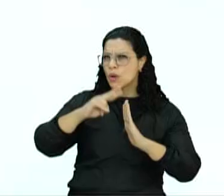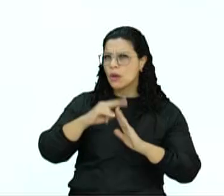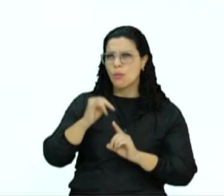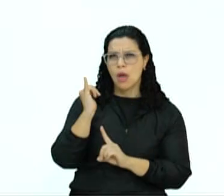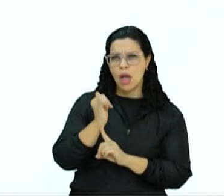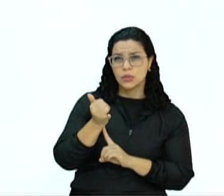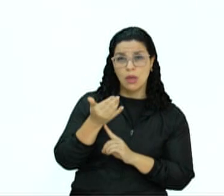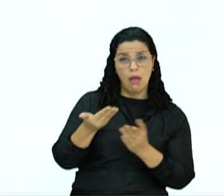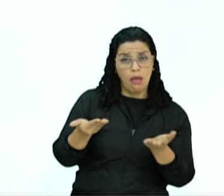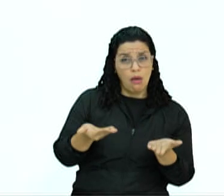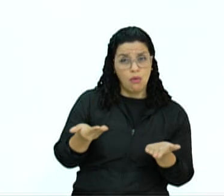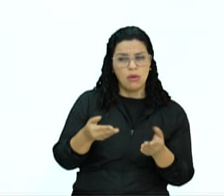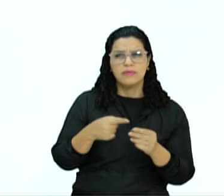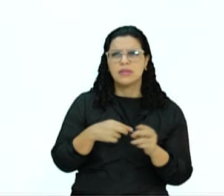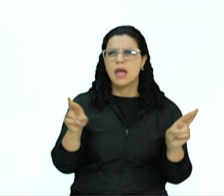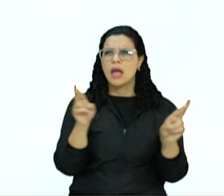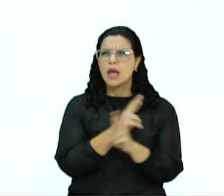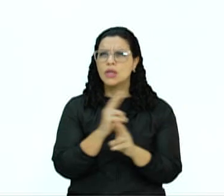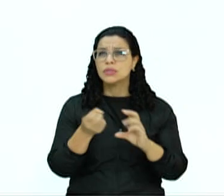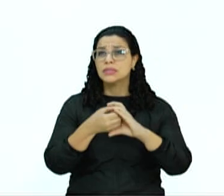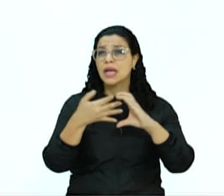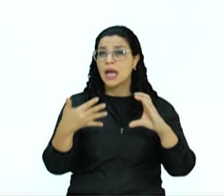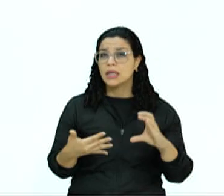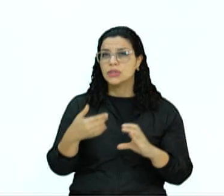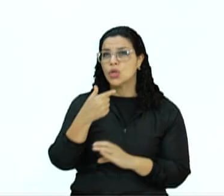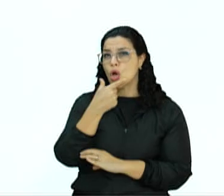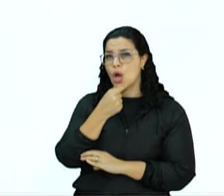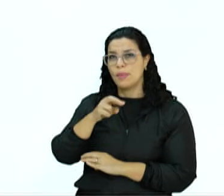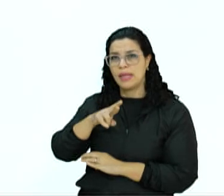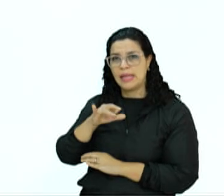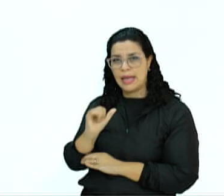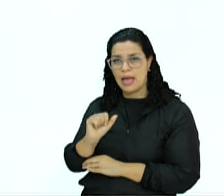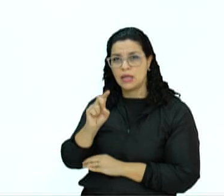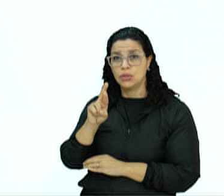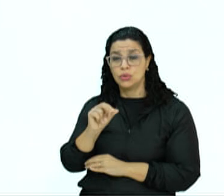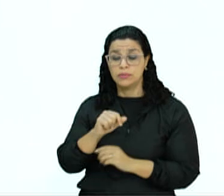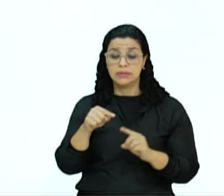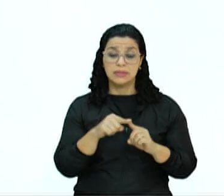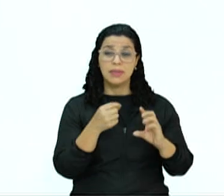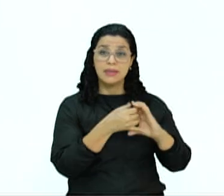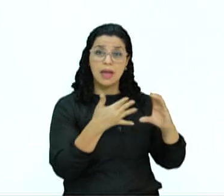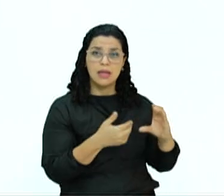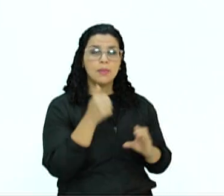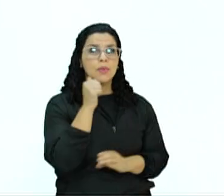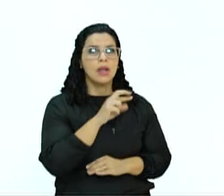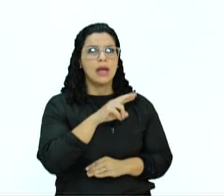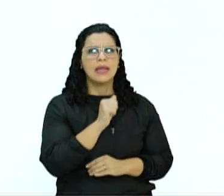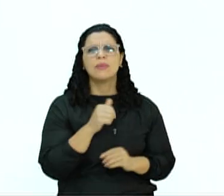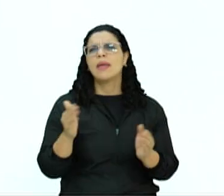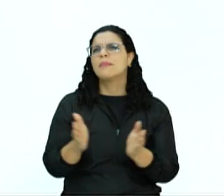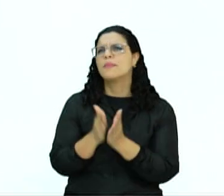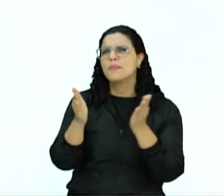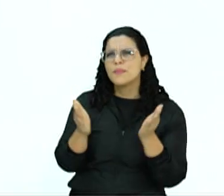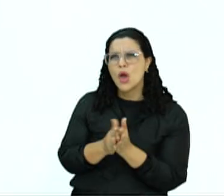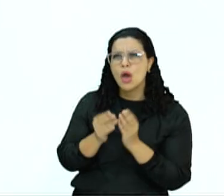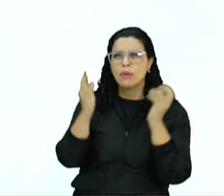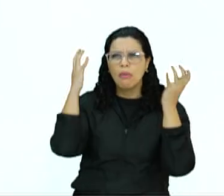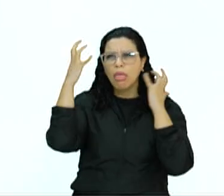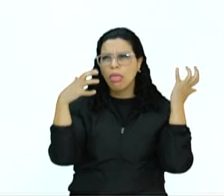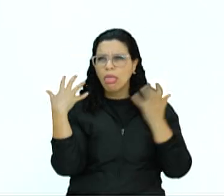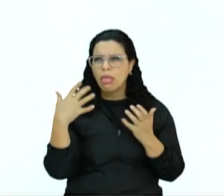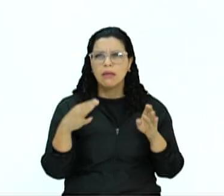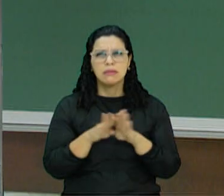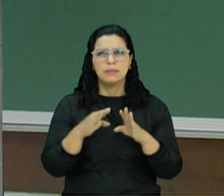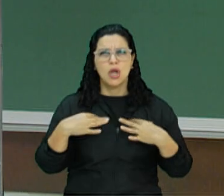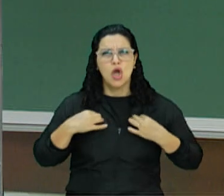conto até aqui, relacione as características de Ricardo e Raquel. Olha lá, quem que era pobre, usava os cabelos